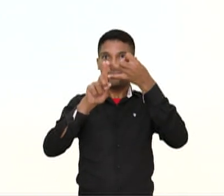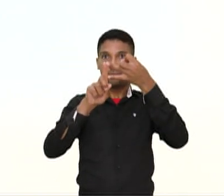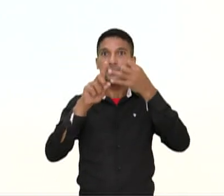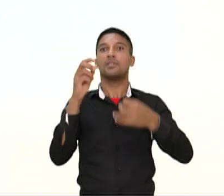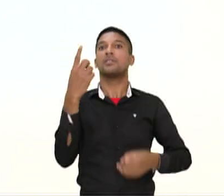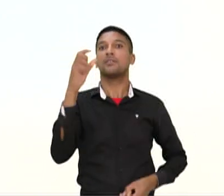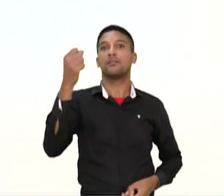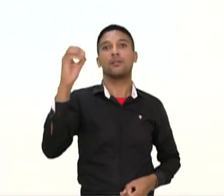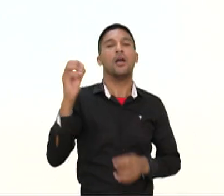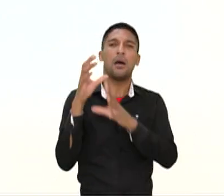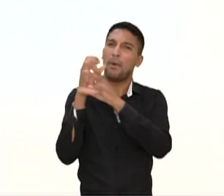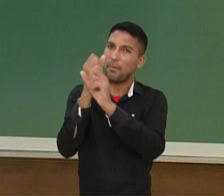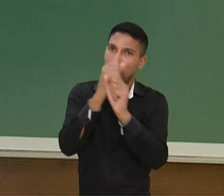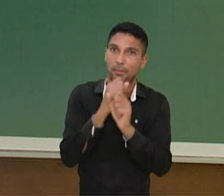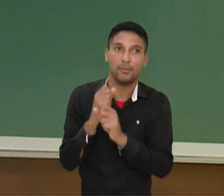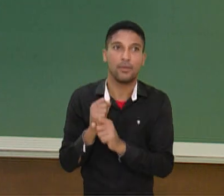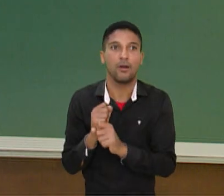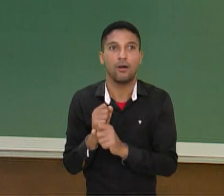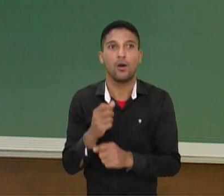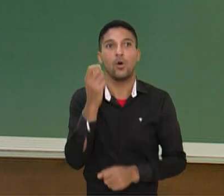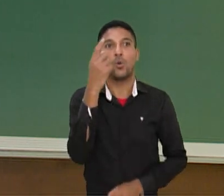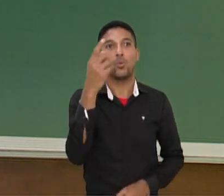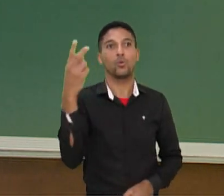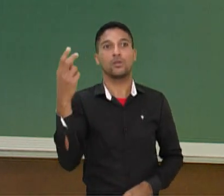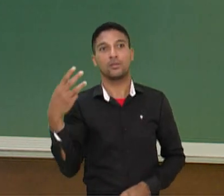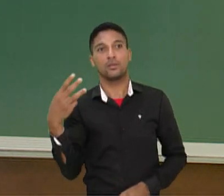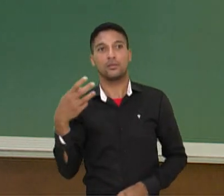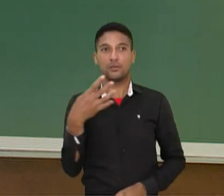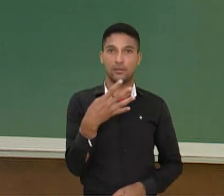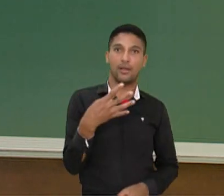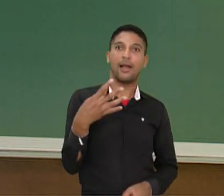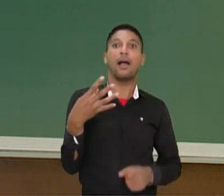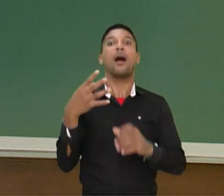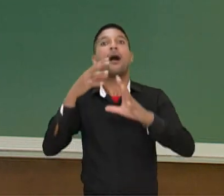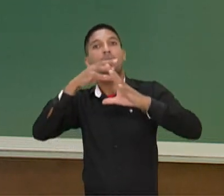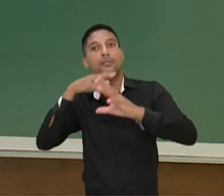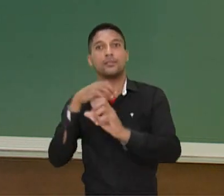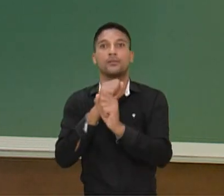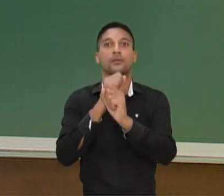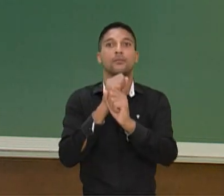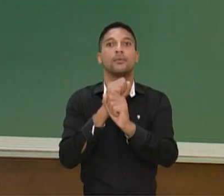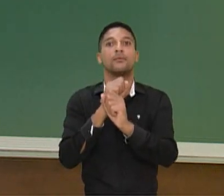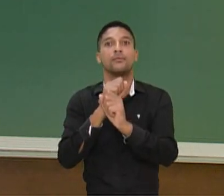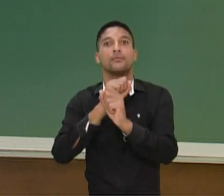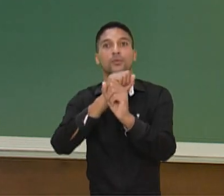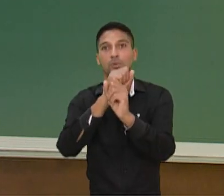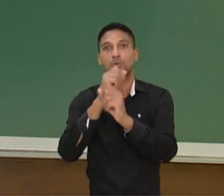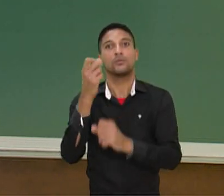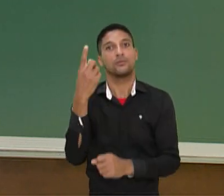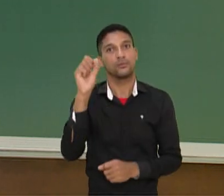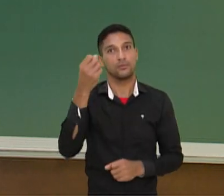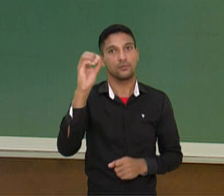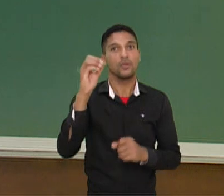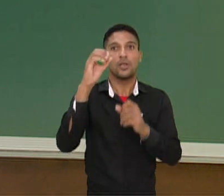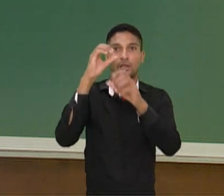bonitinho, regular, todo virado, tendo 6 lados e sendo convexo, vai somar